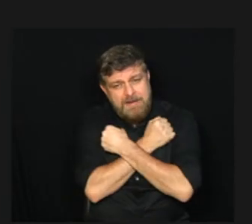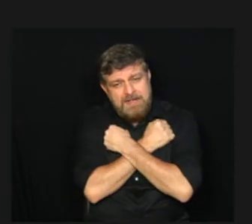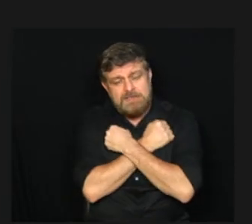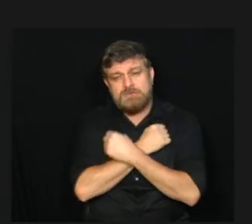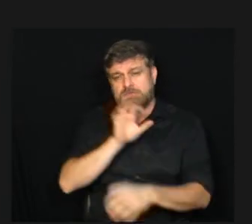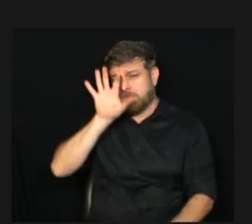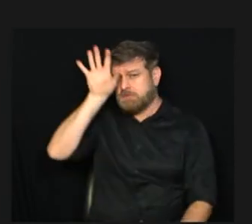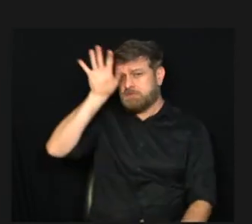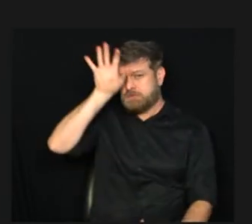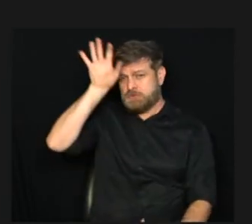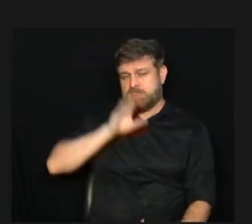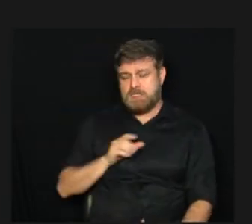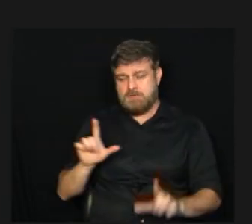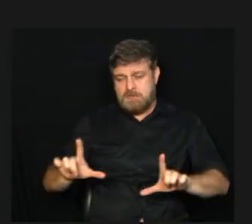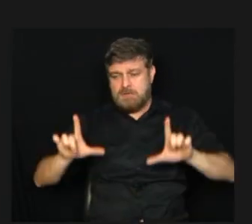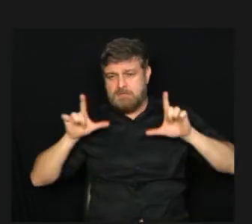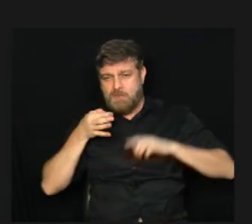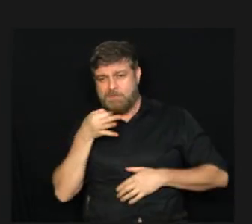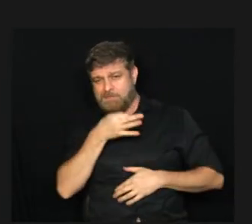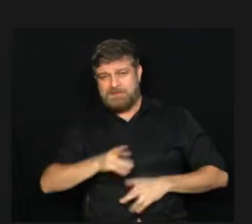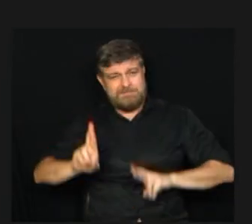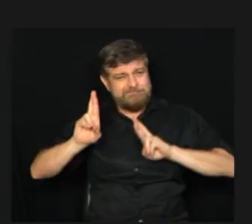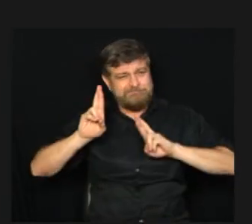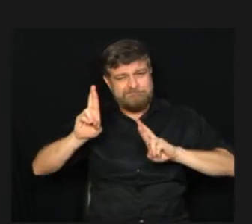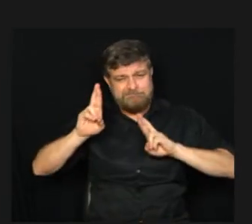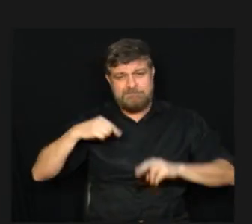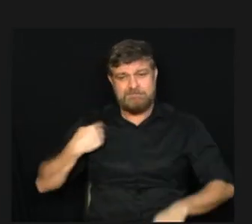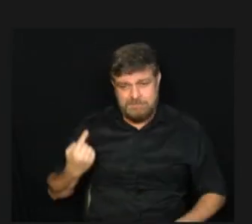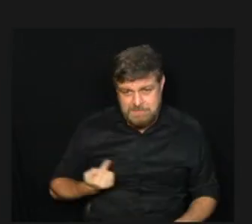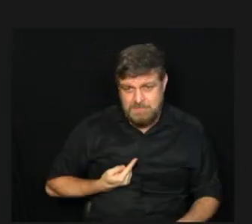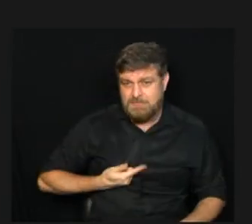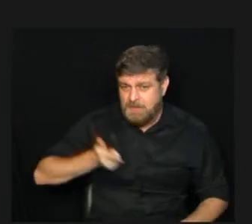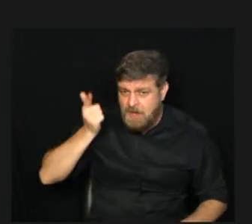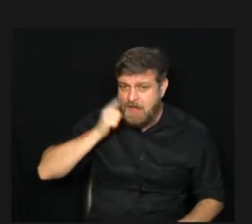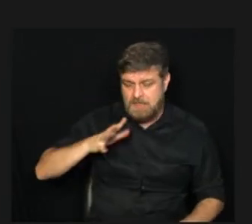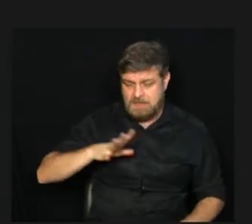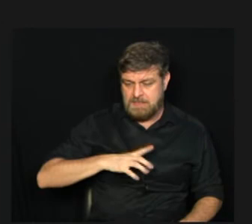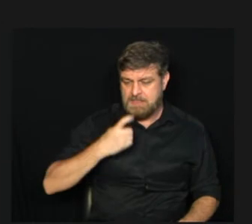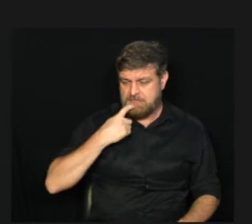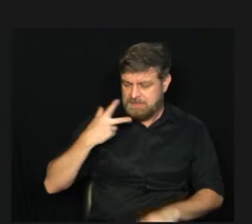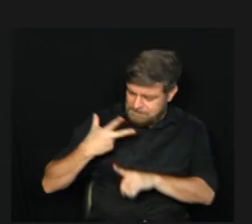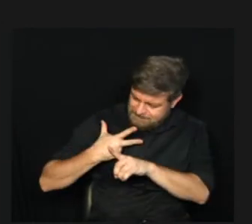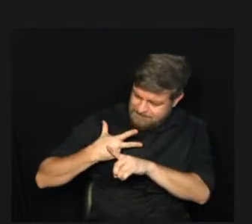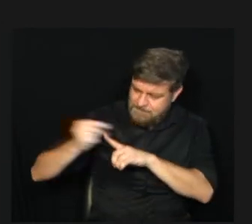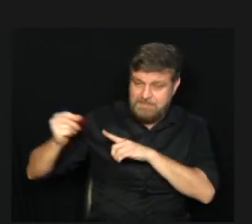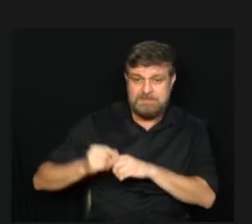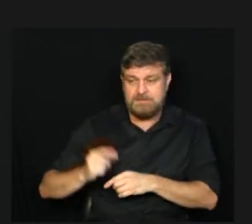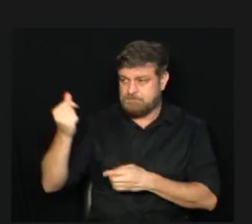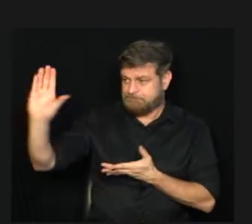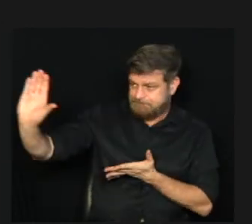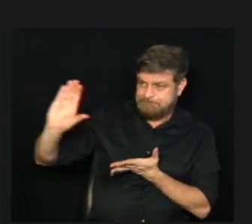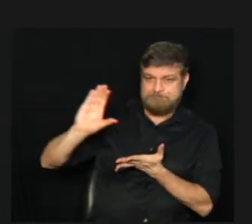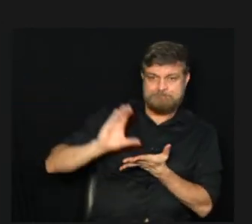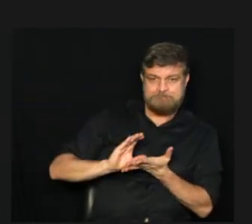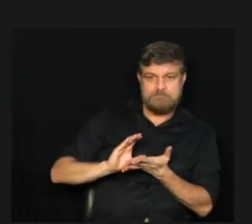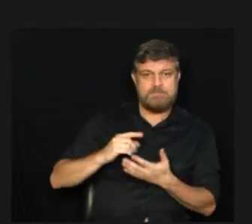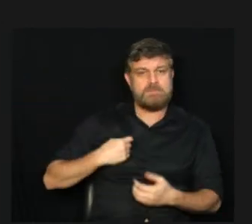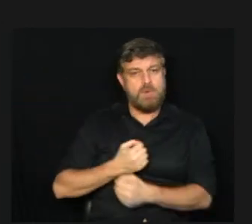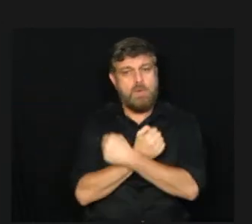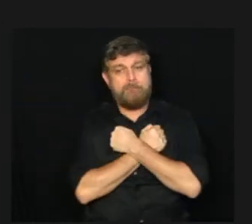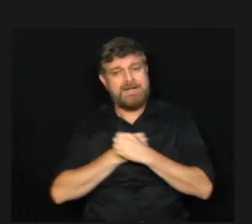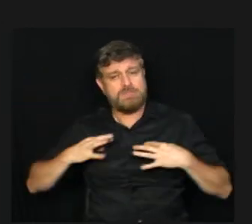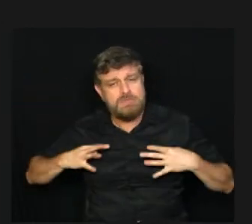que participou. E torço aí, Thiago, para que a gente consiga passar nessa classificação. Um abraço a todos.